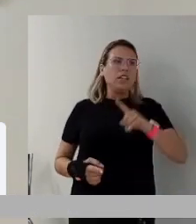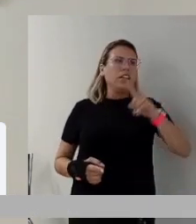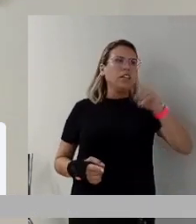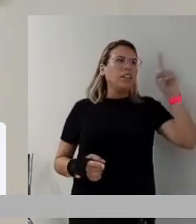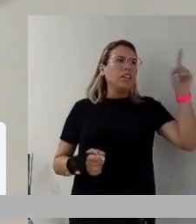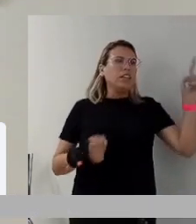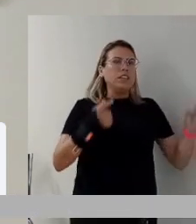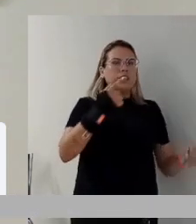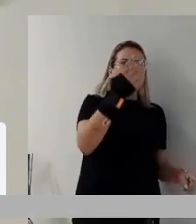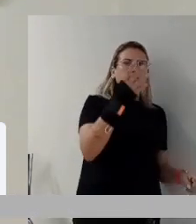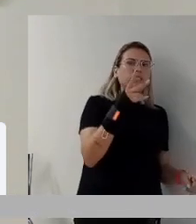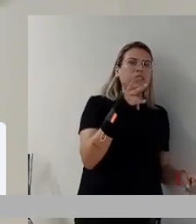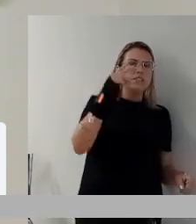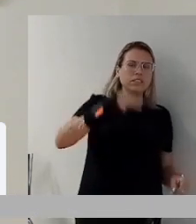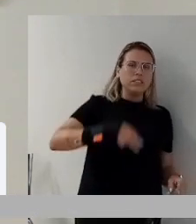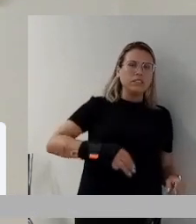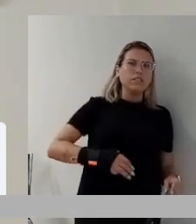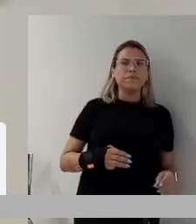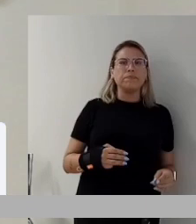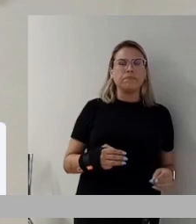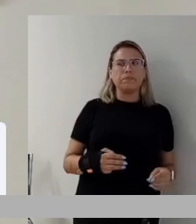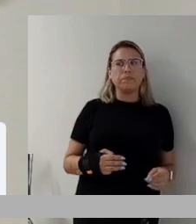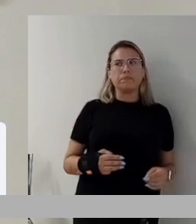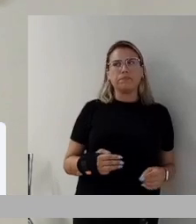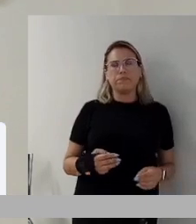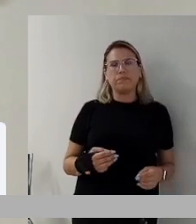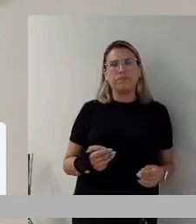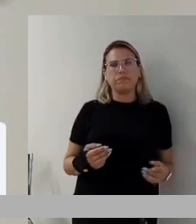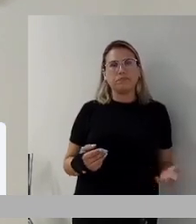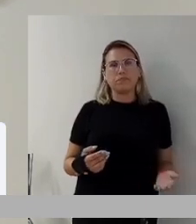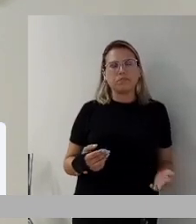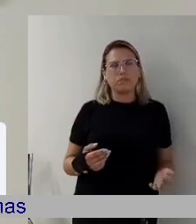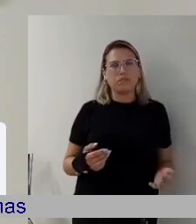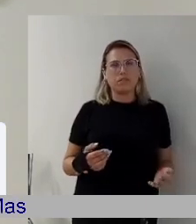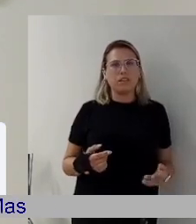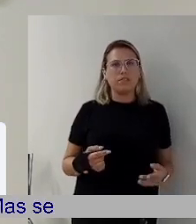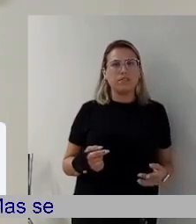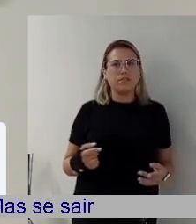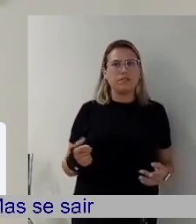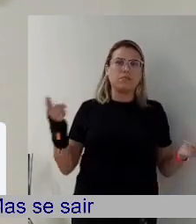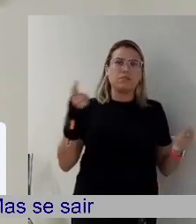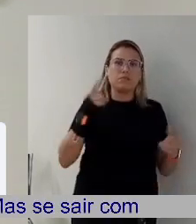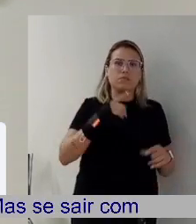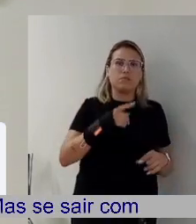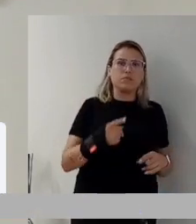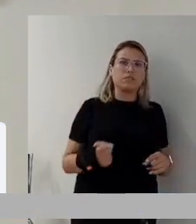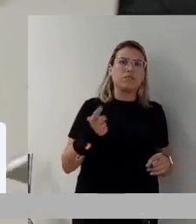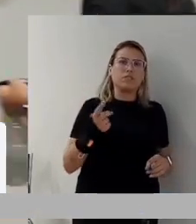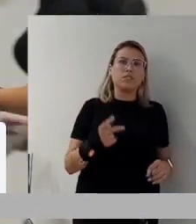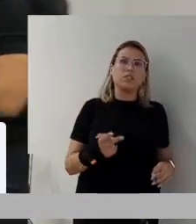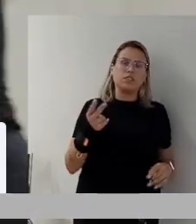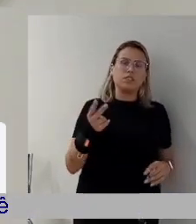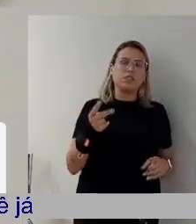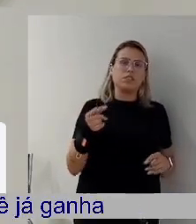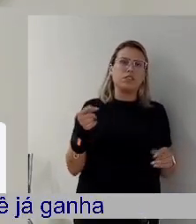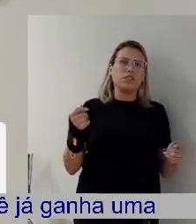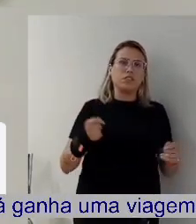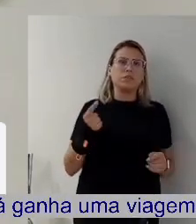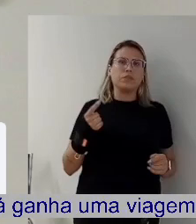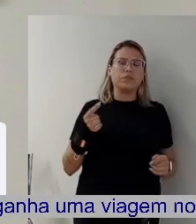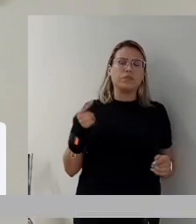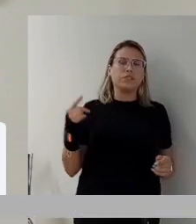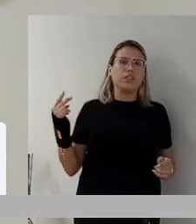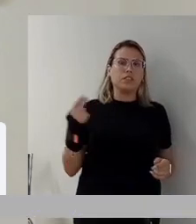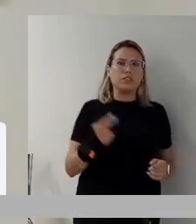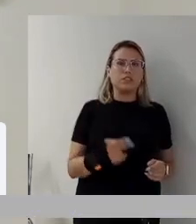km pro lixão pro aterro da sete Mas se sair com contêiner você saindo com dois Você já ganha uma viagem no final do